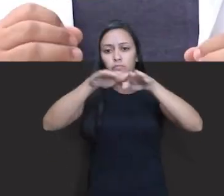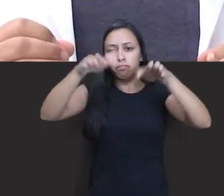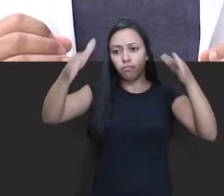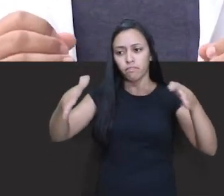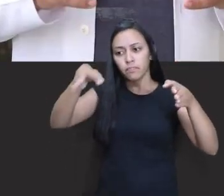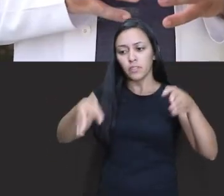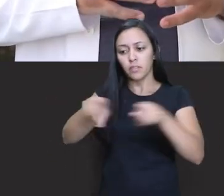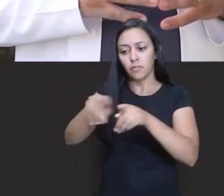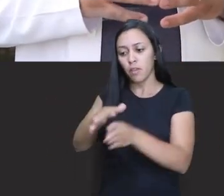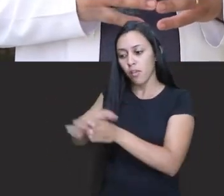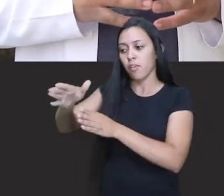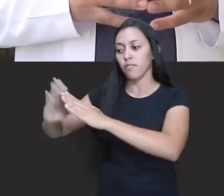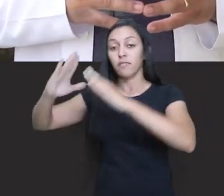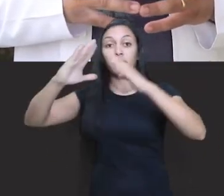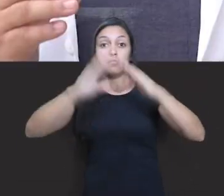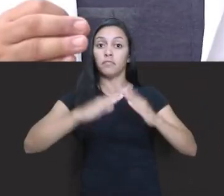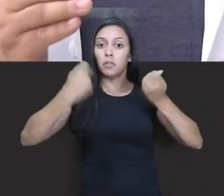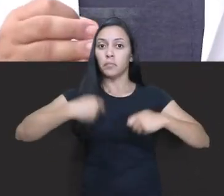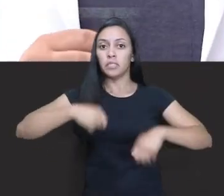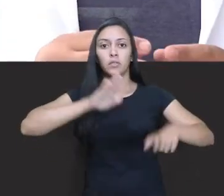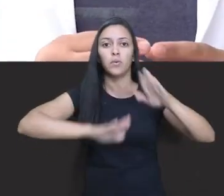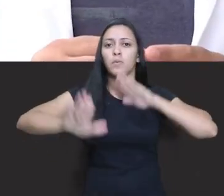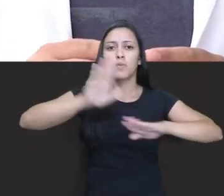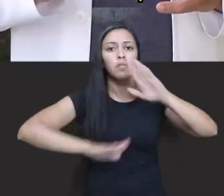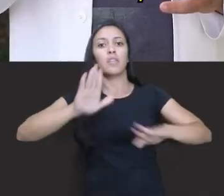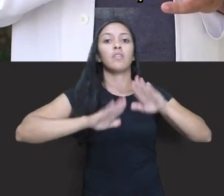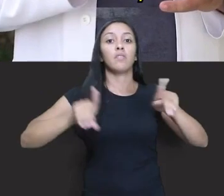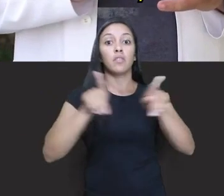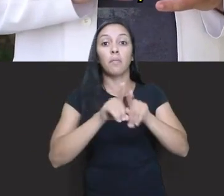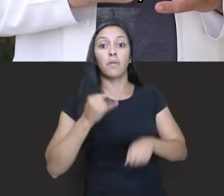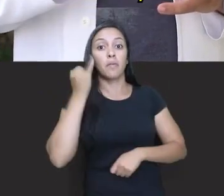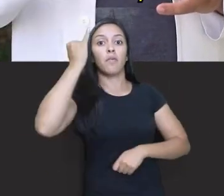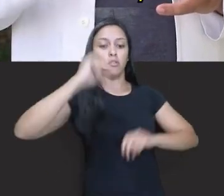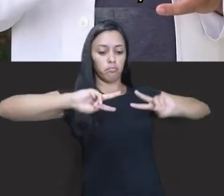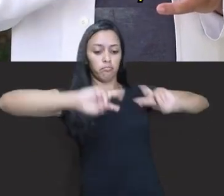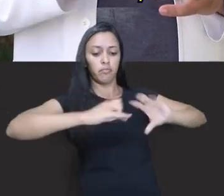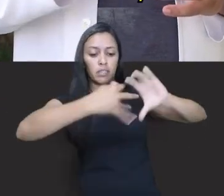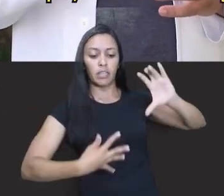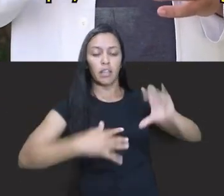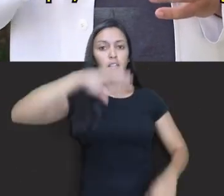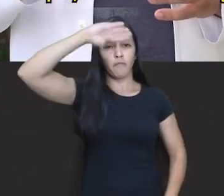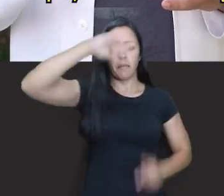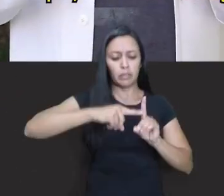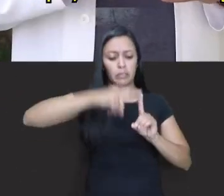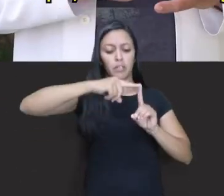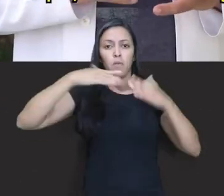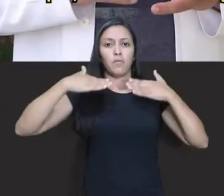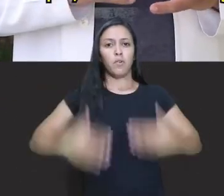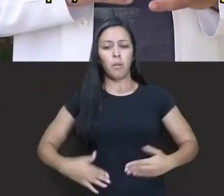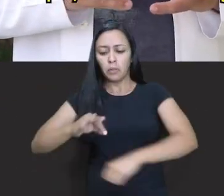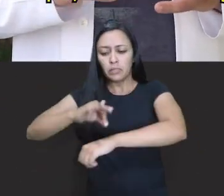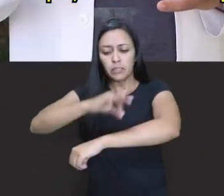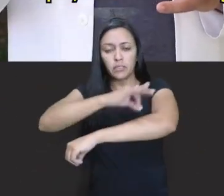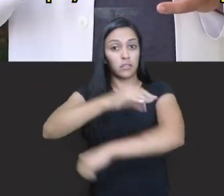d'água bem fechadas e conversar com nossos vizinhos. Todo cuidado é pouco e é bom ficar atento aos sinais, como febre alta, manchas